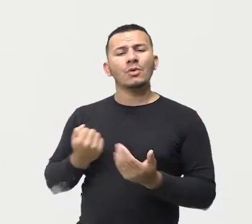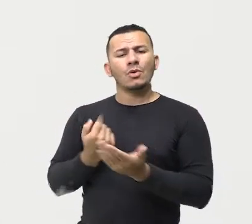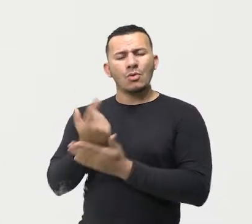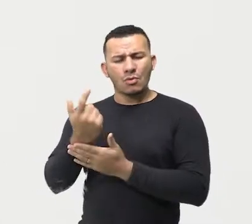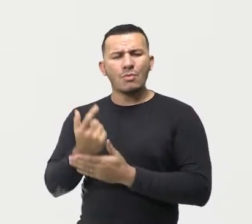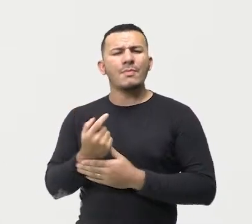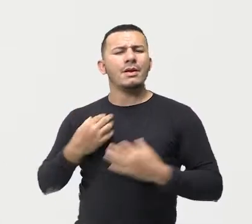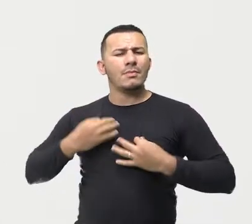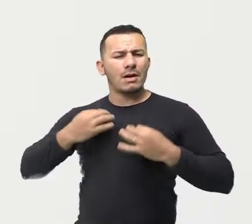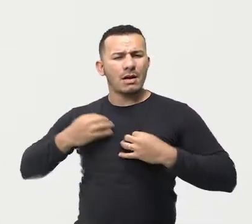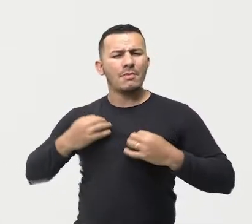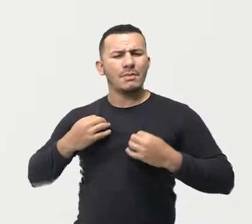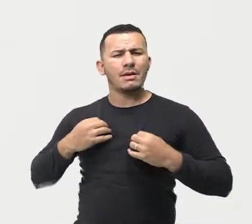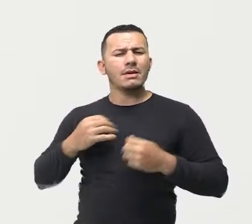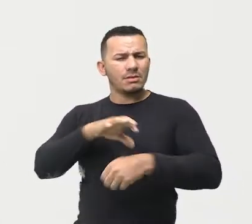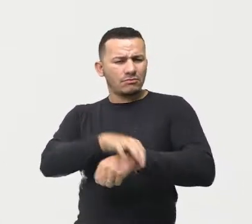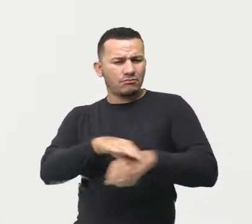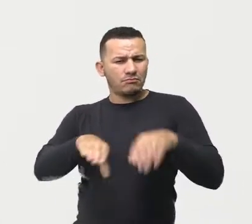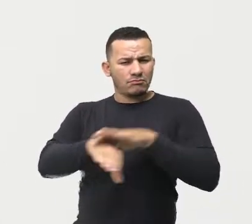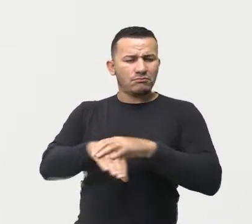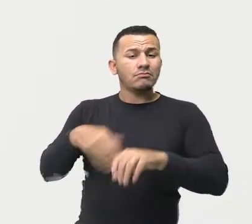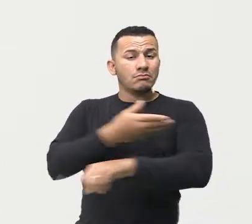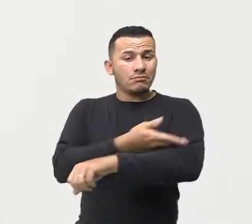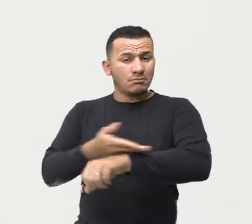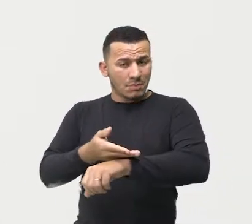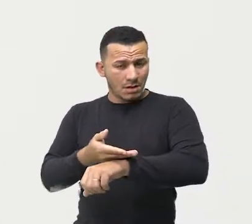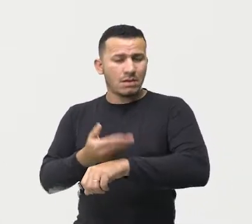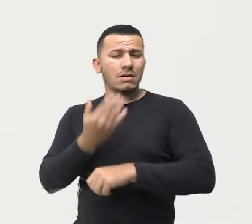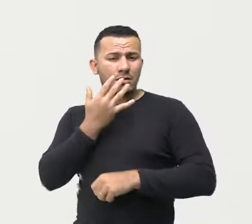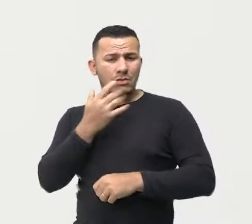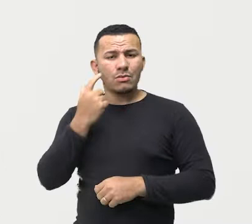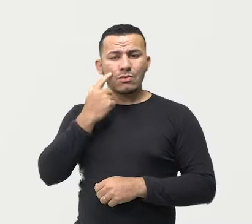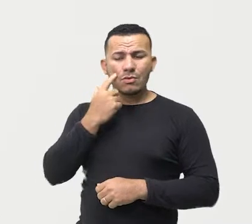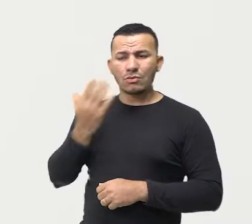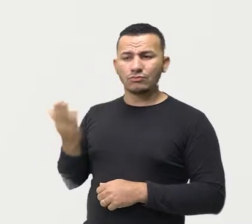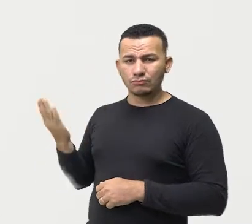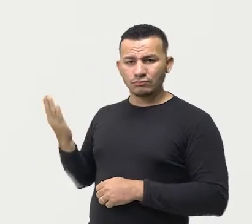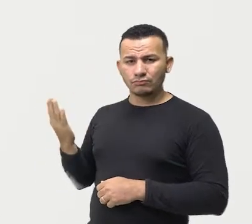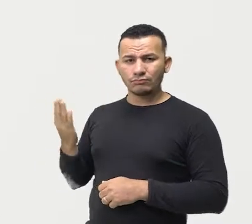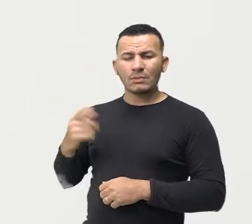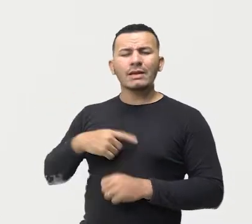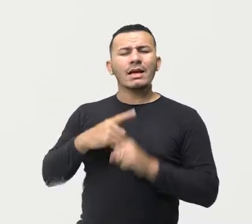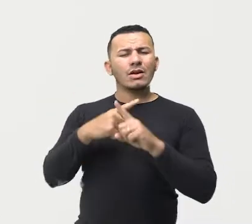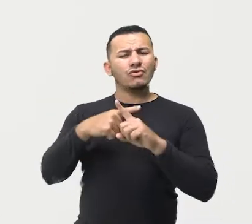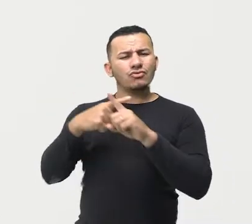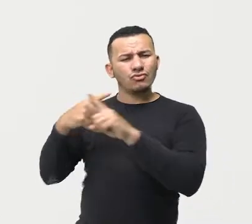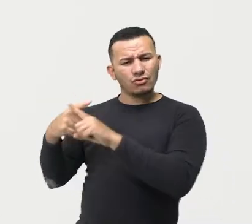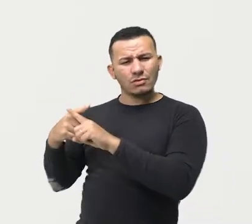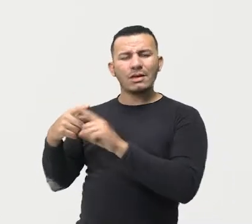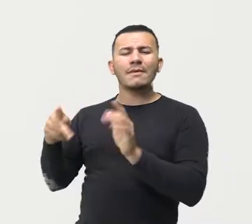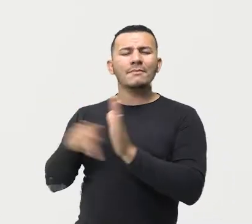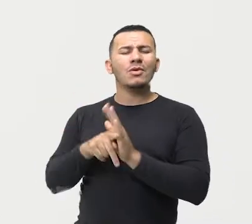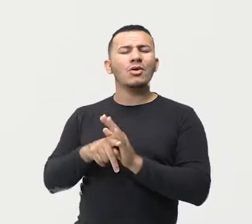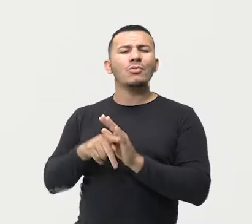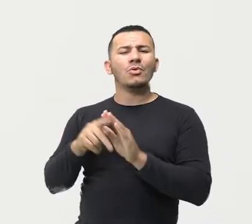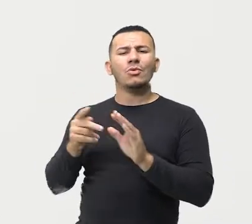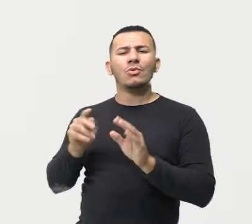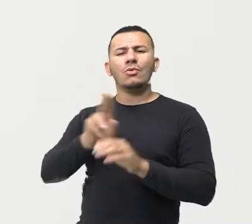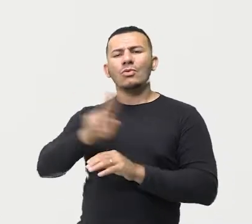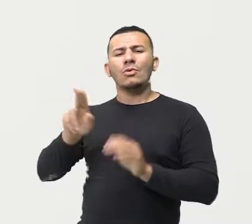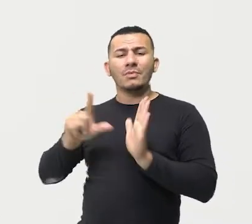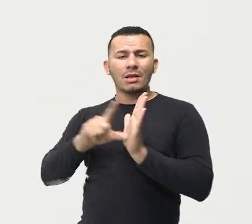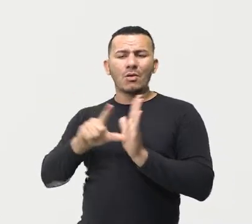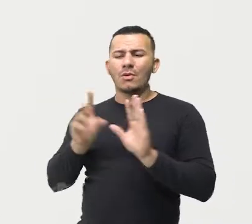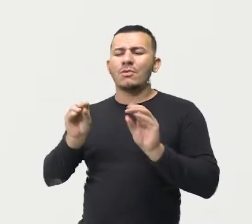camisa social branca no site da esse x aqui a identificação da loja tá gente não